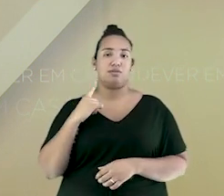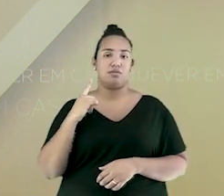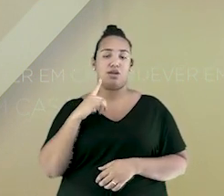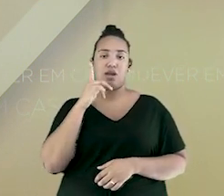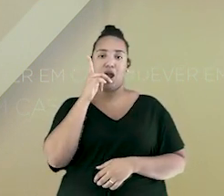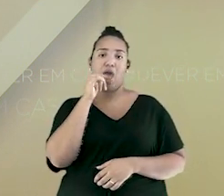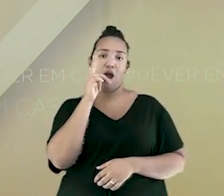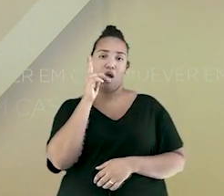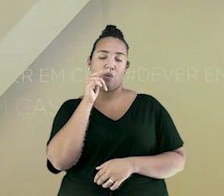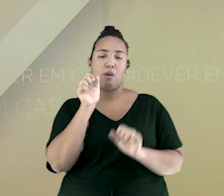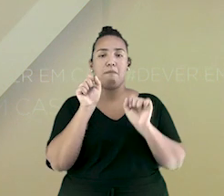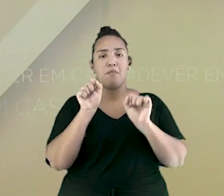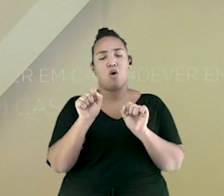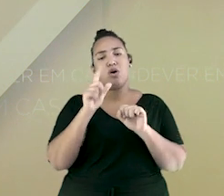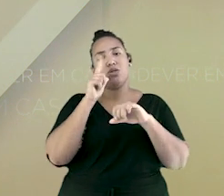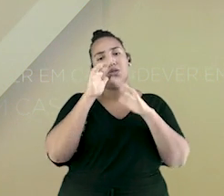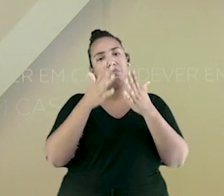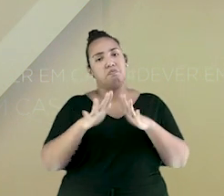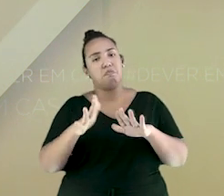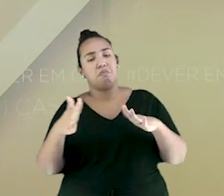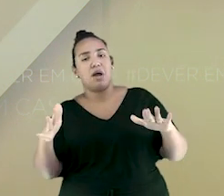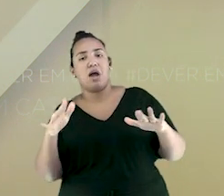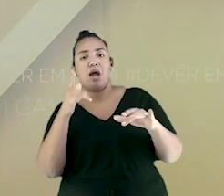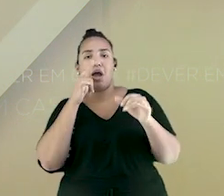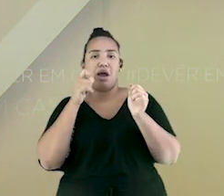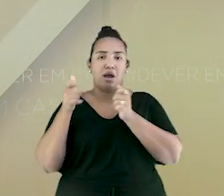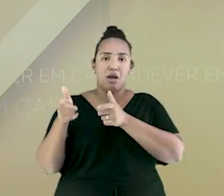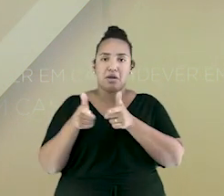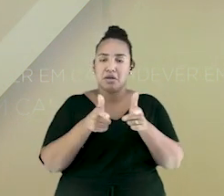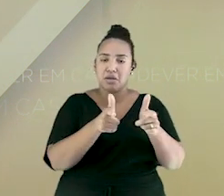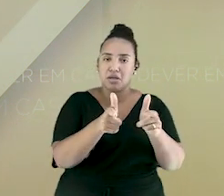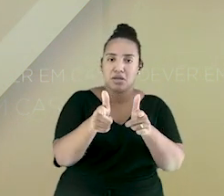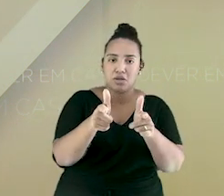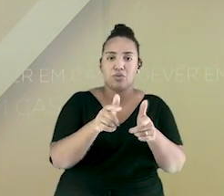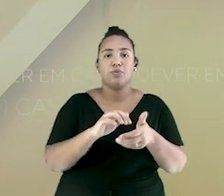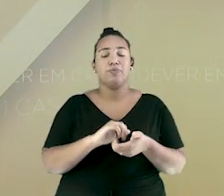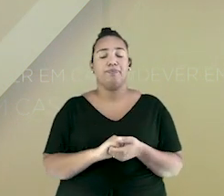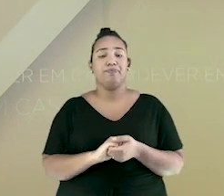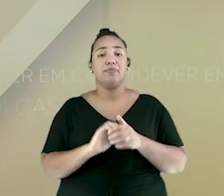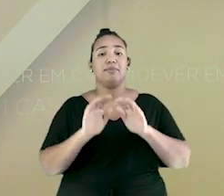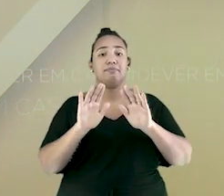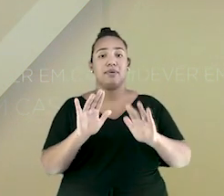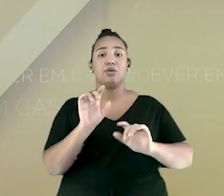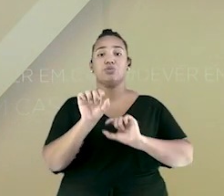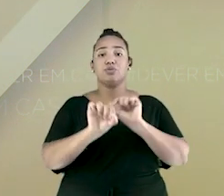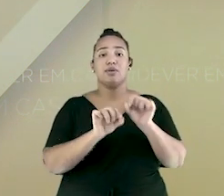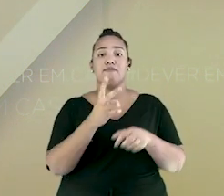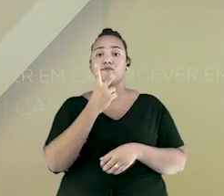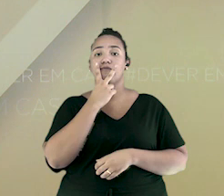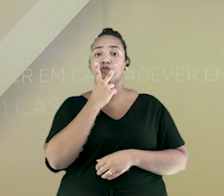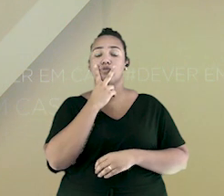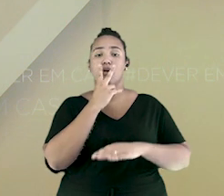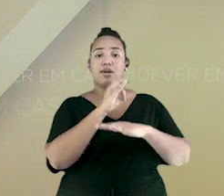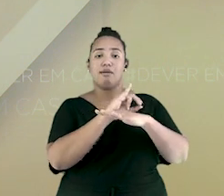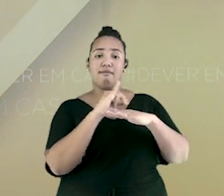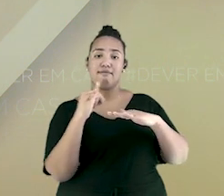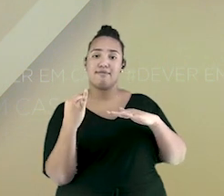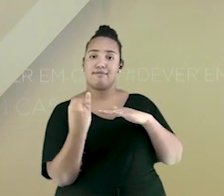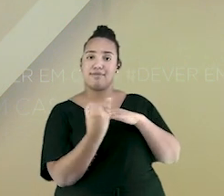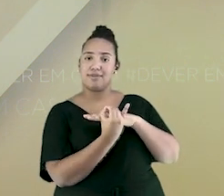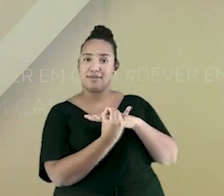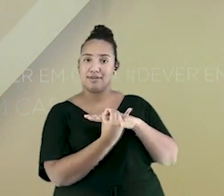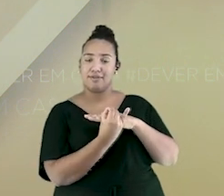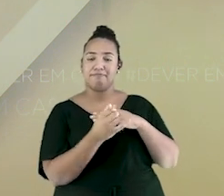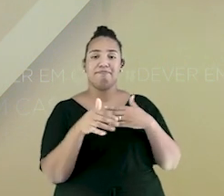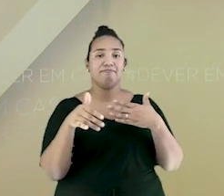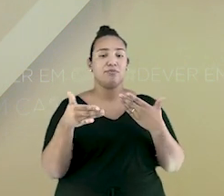água. Podem ser oceanos, mares ou rios. Além disso, Vitória é uma ilha. Já